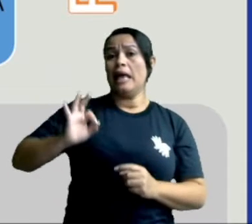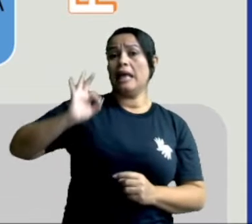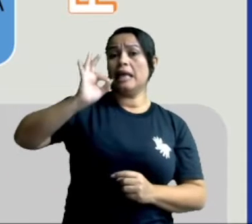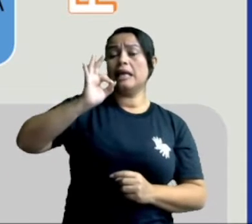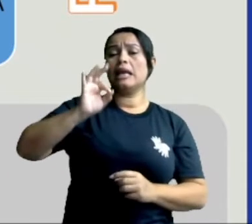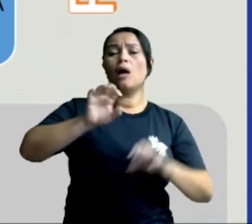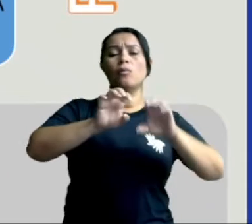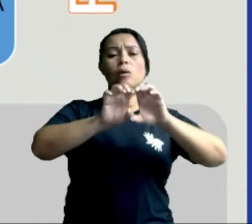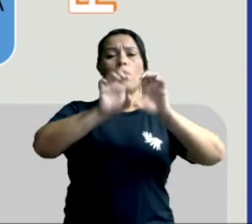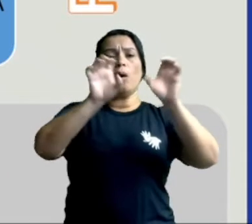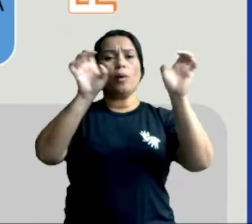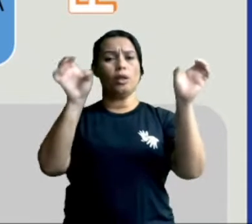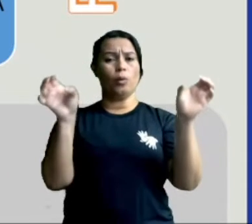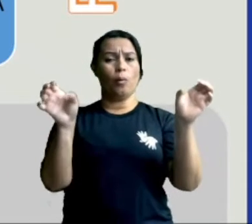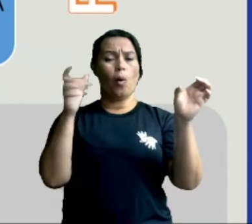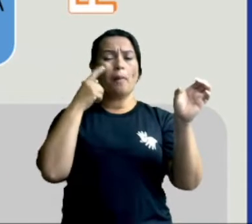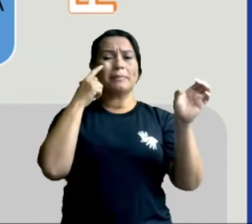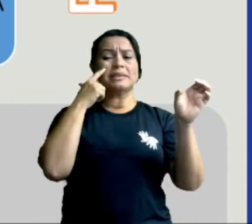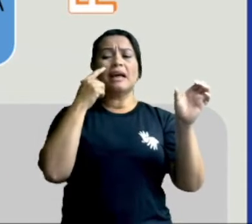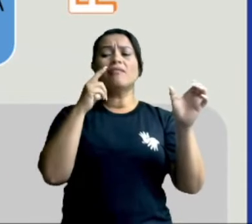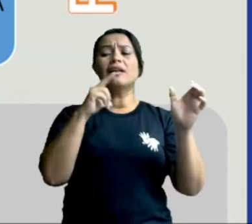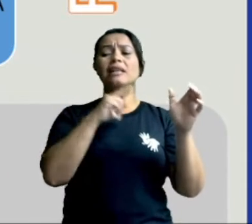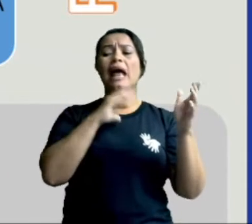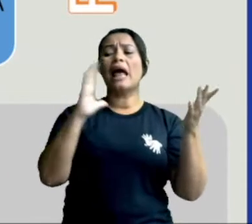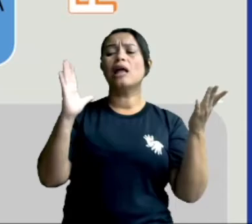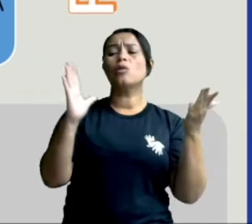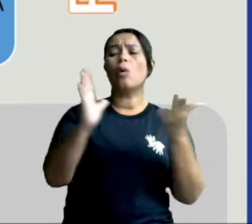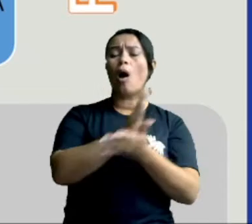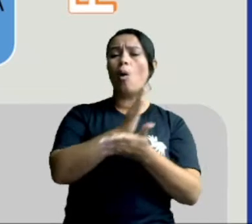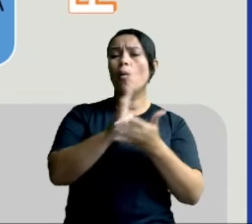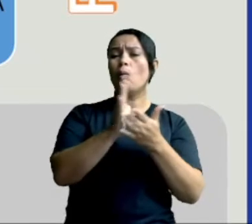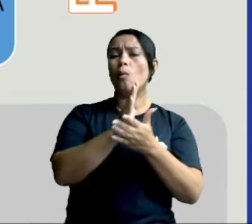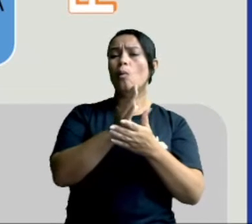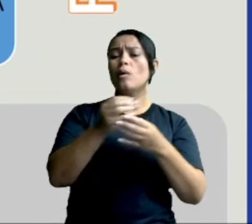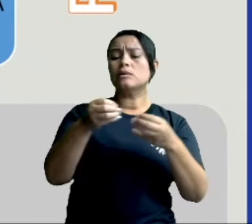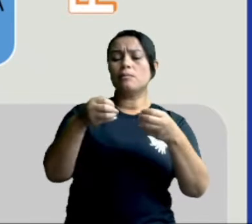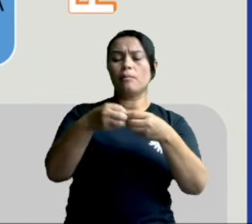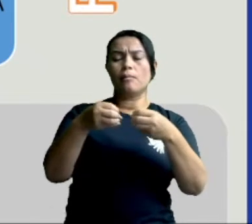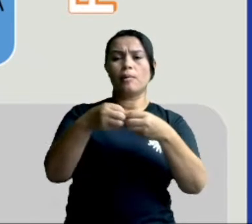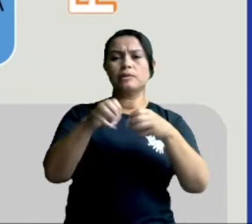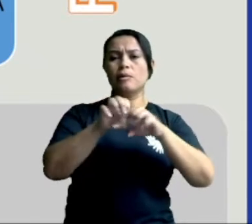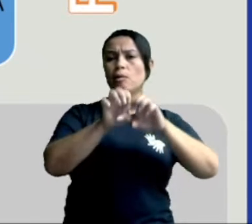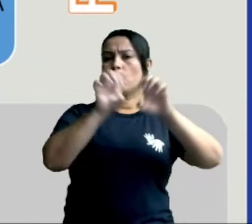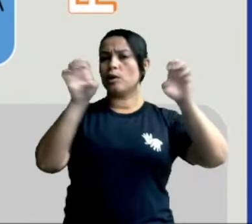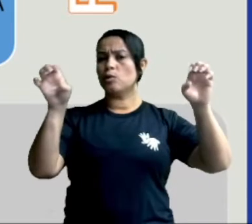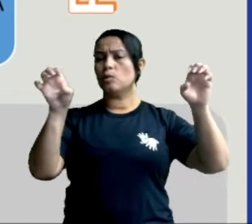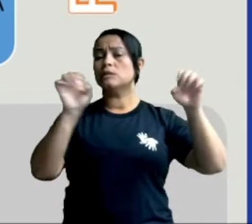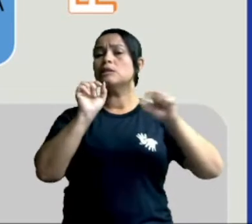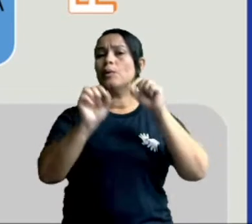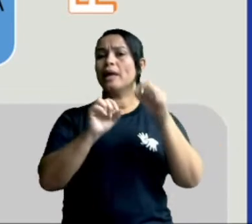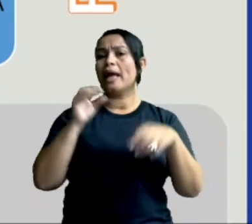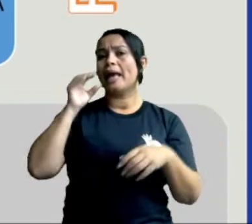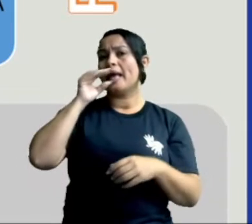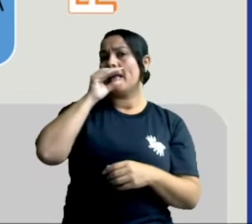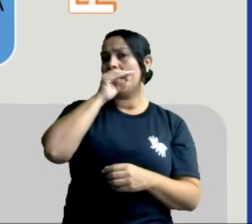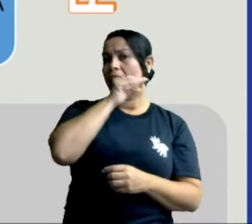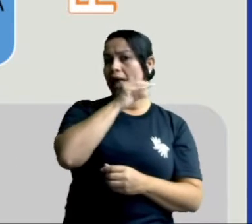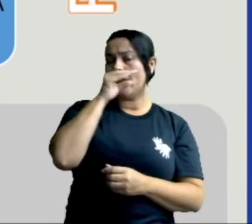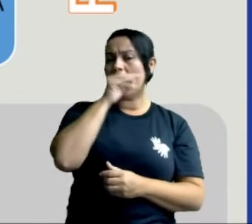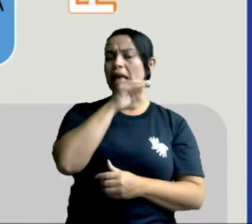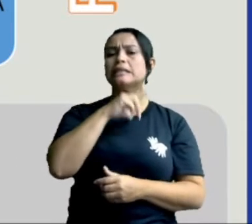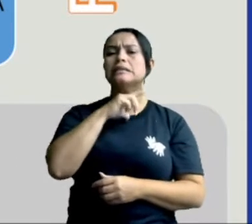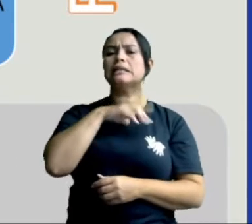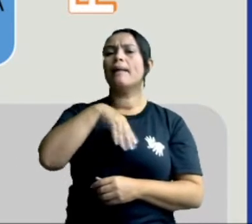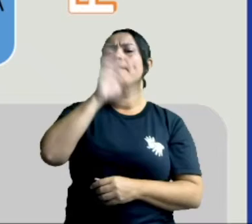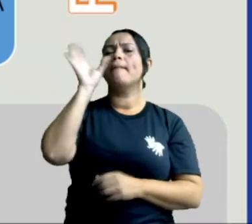relação ao Equador áreas próximas ao Equador São mais quentes e apresentam maior quantidade